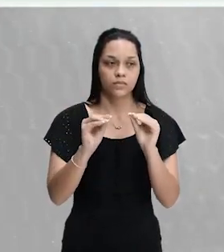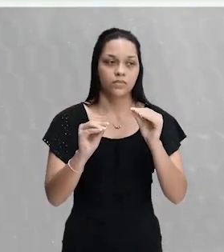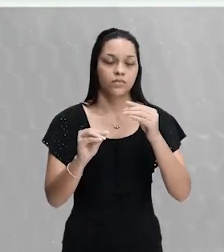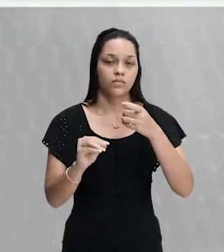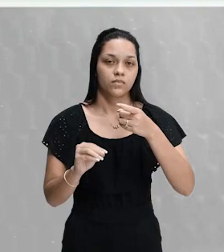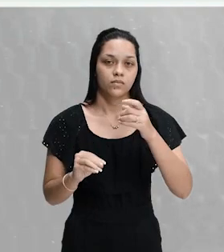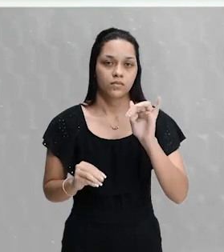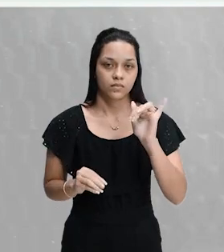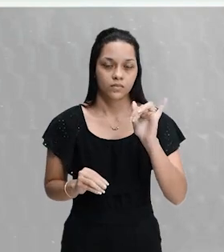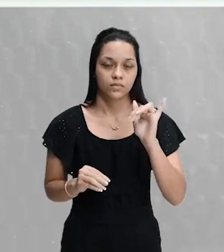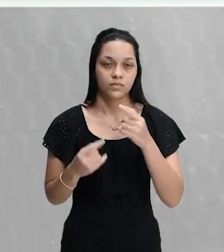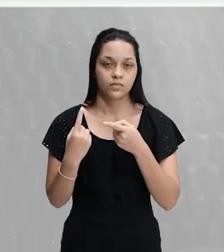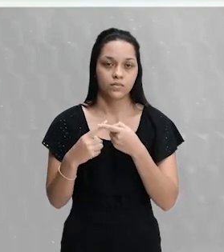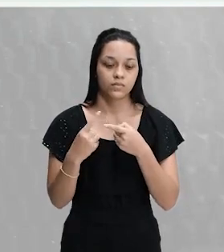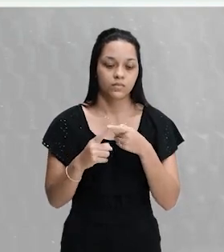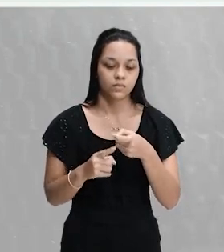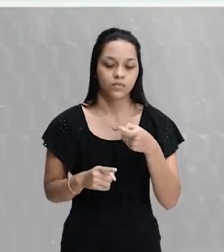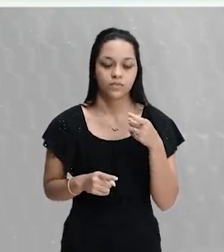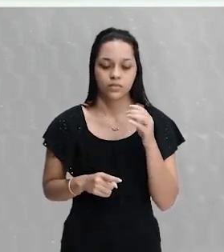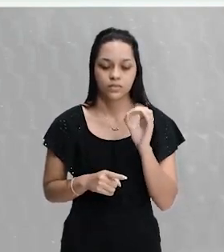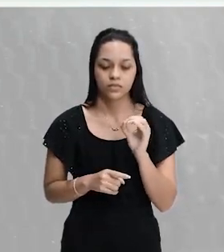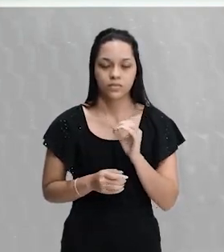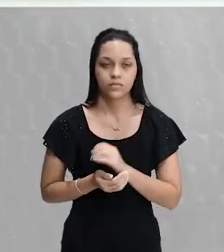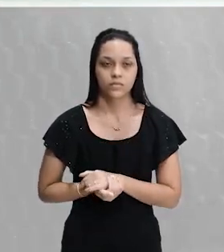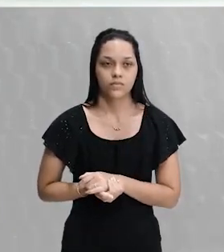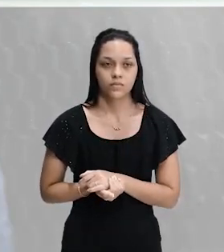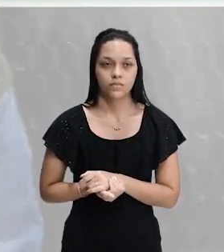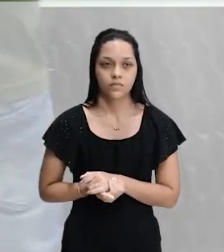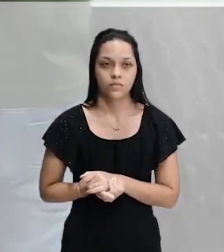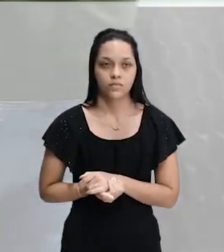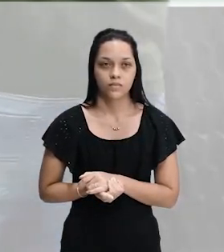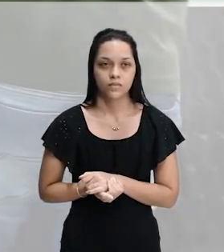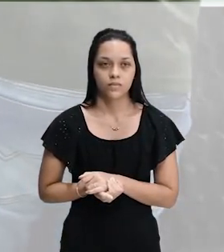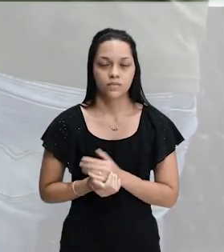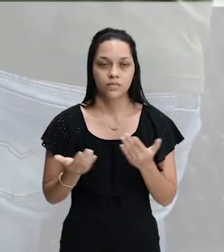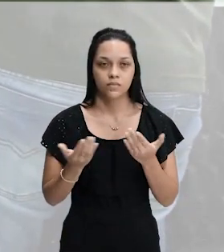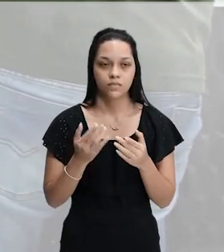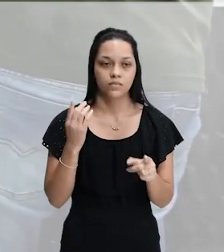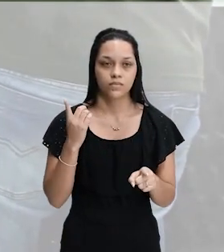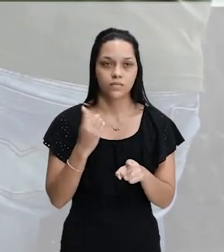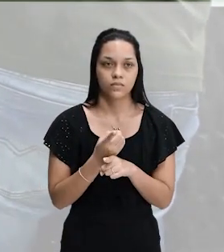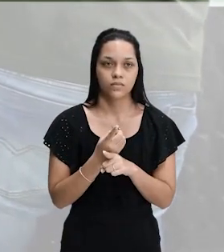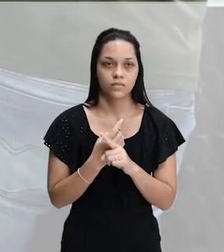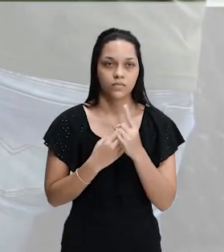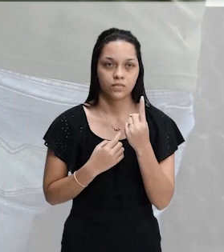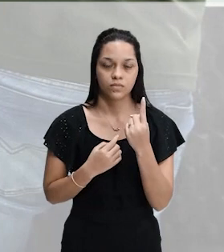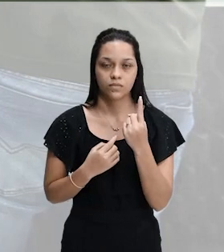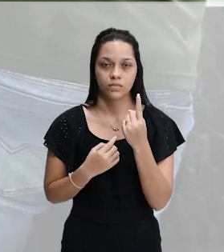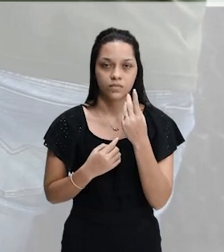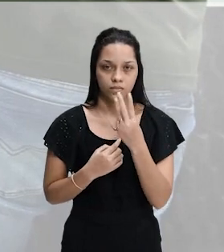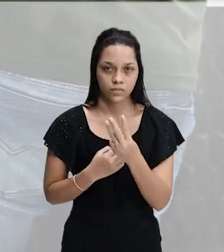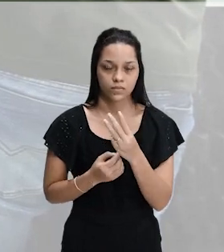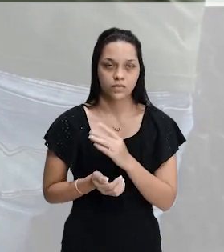eixo y, porque o x é 0. Vamos agora encontrar o ponto 1 e 3.